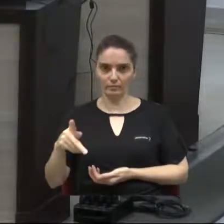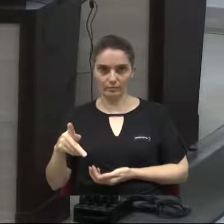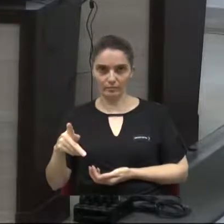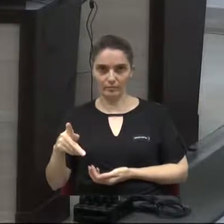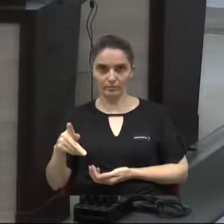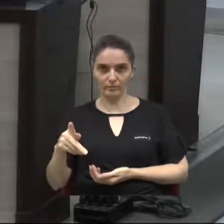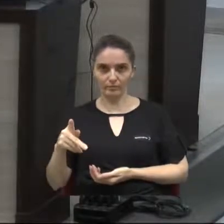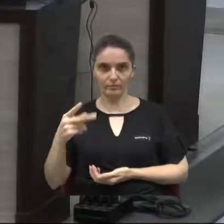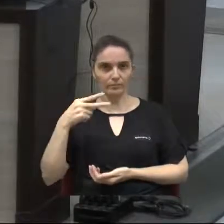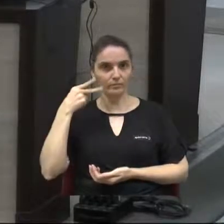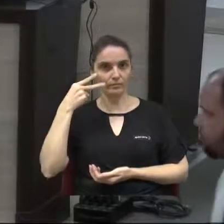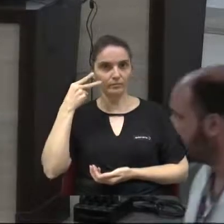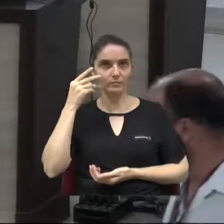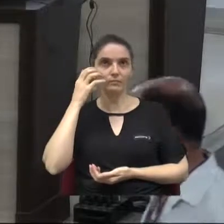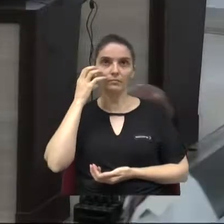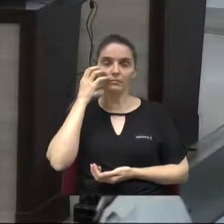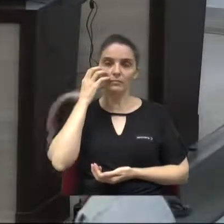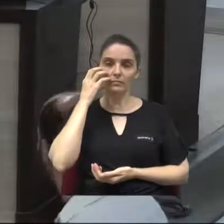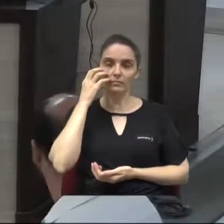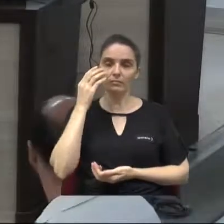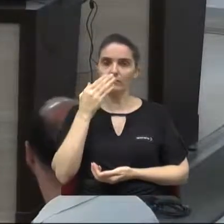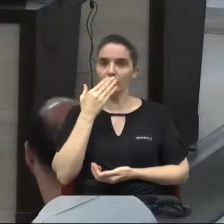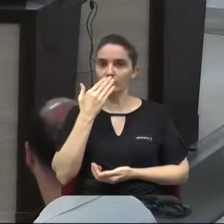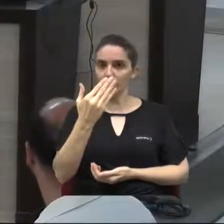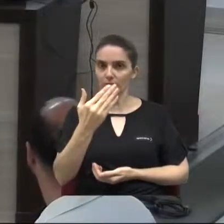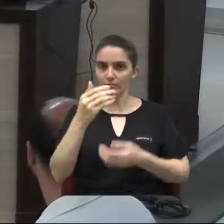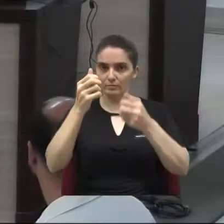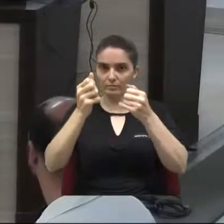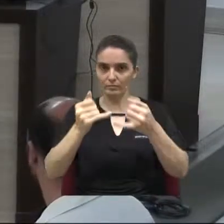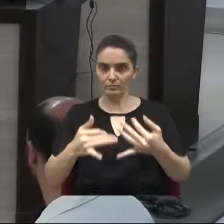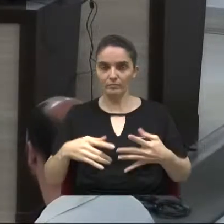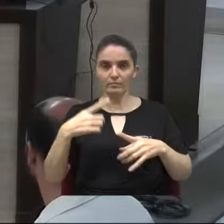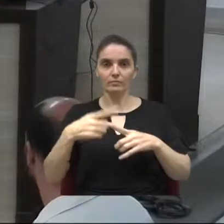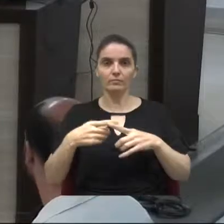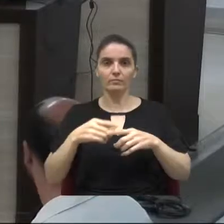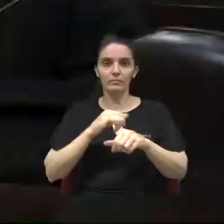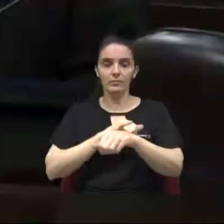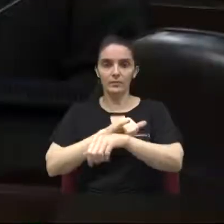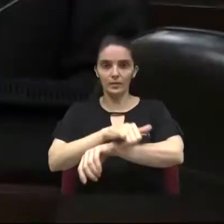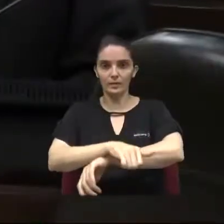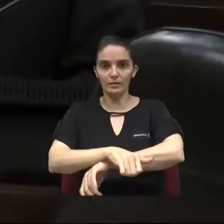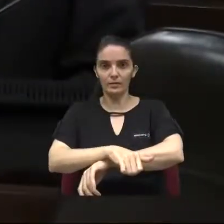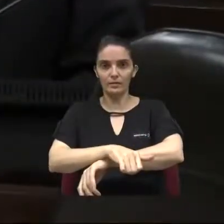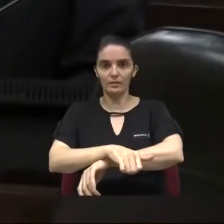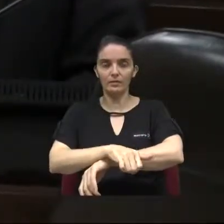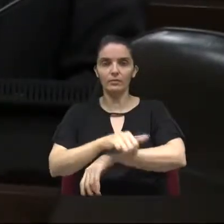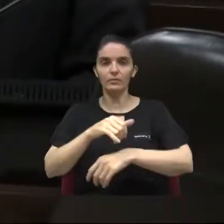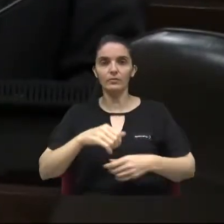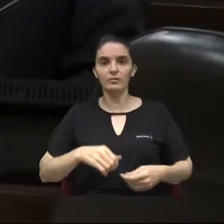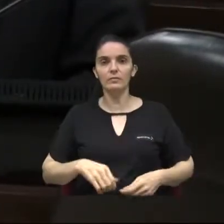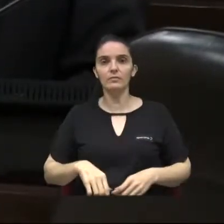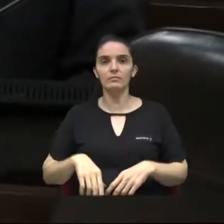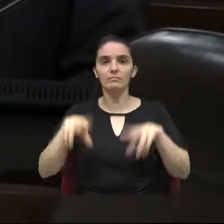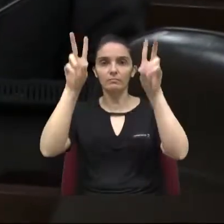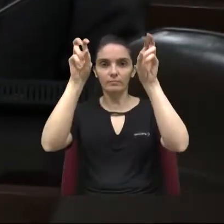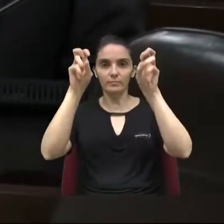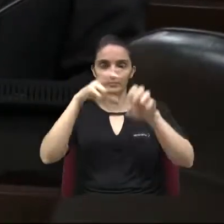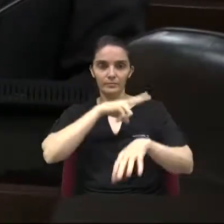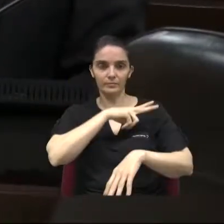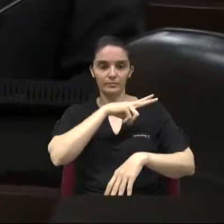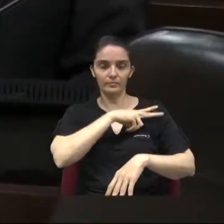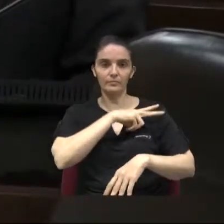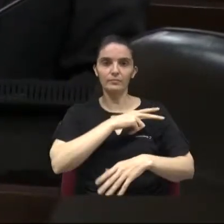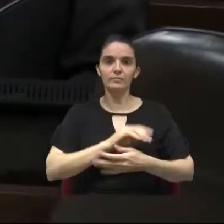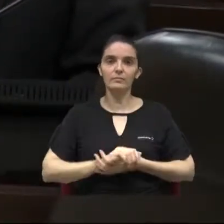o vereador Dr. Marcelo Rossi pediu para que justificasse sua ausência por motivos particulares e pessoais